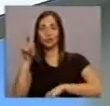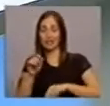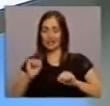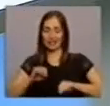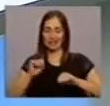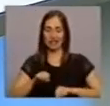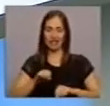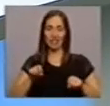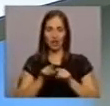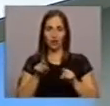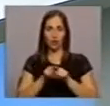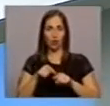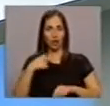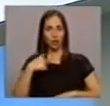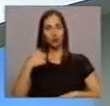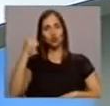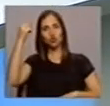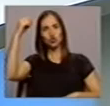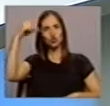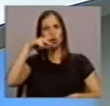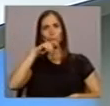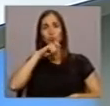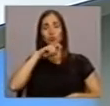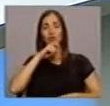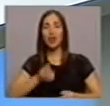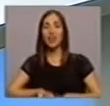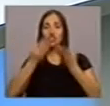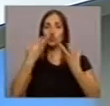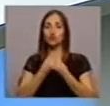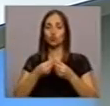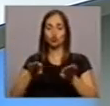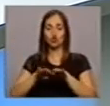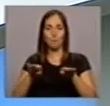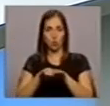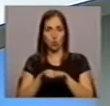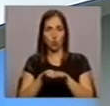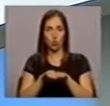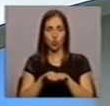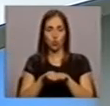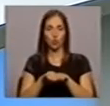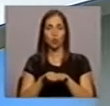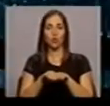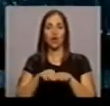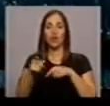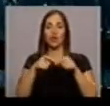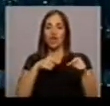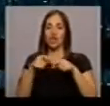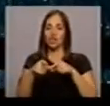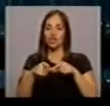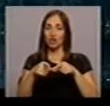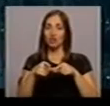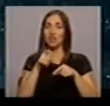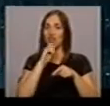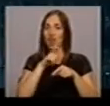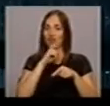nascemos, o Sol nasceu, muito provavelmente, com um gêmeo. Estas nuvens moleculares gigantes conseguem produzir